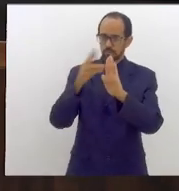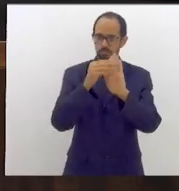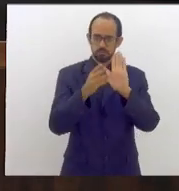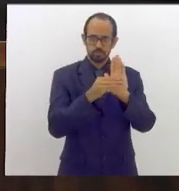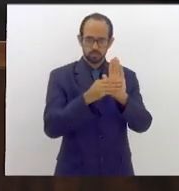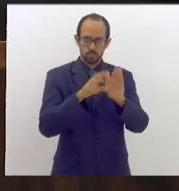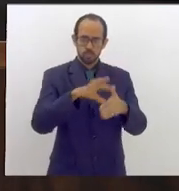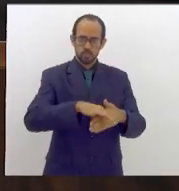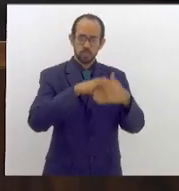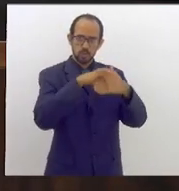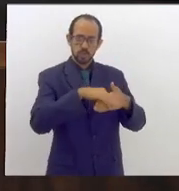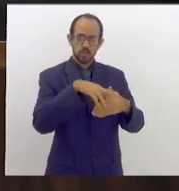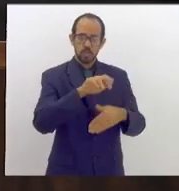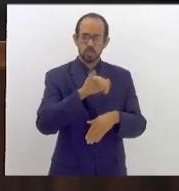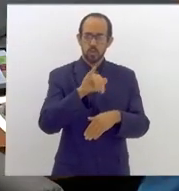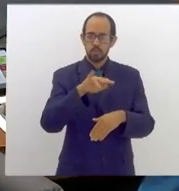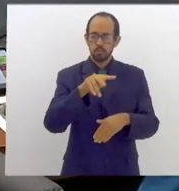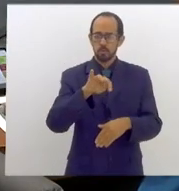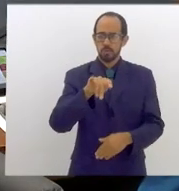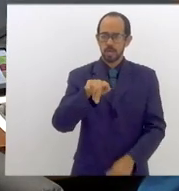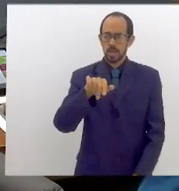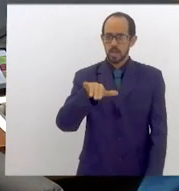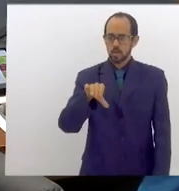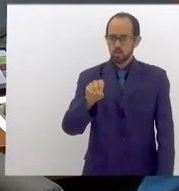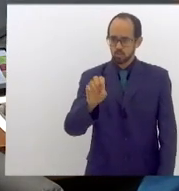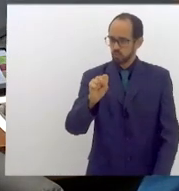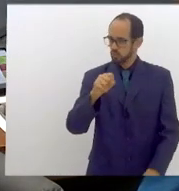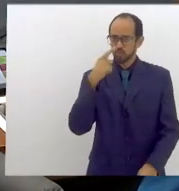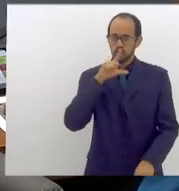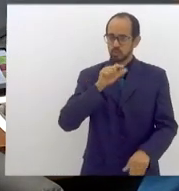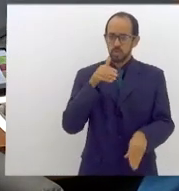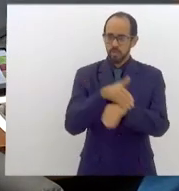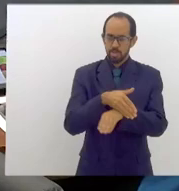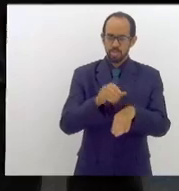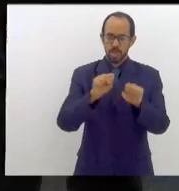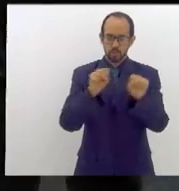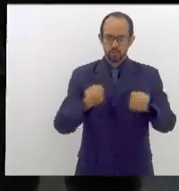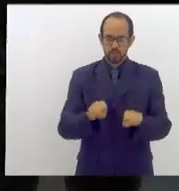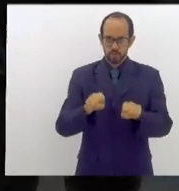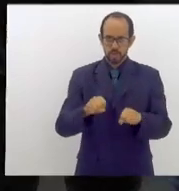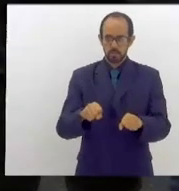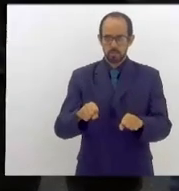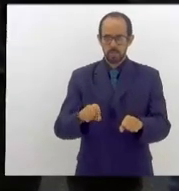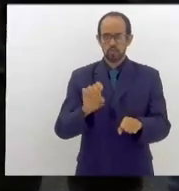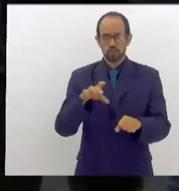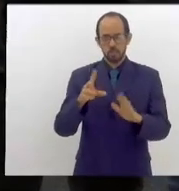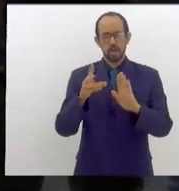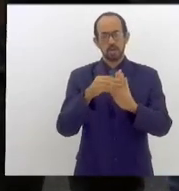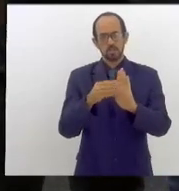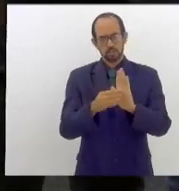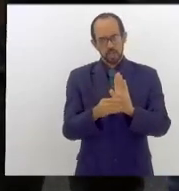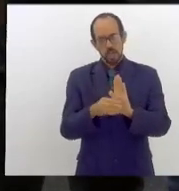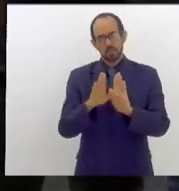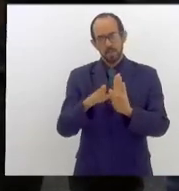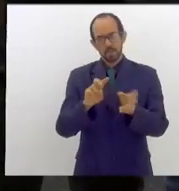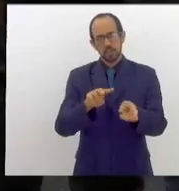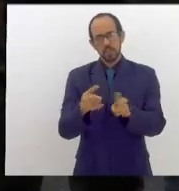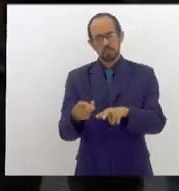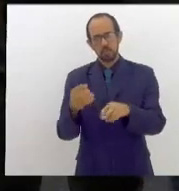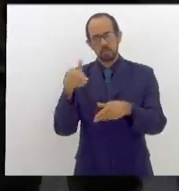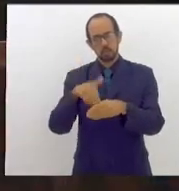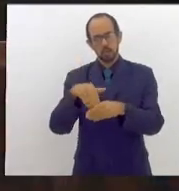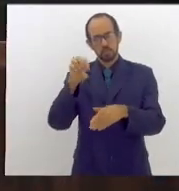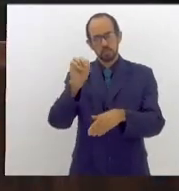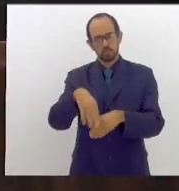da bancada do Republicano está impossibilitado de entrar no sistema para ficar registrado mas já encaminhou o voto sim para